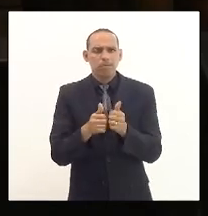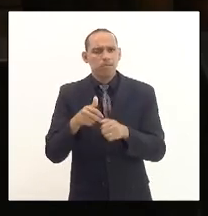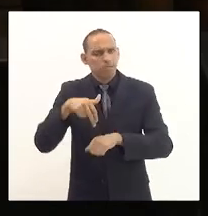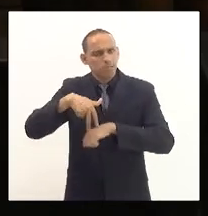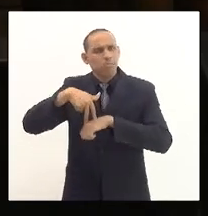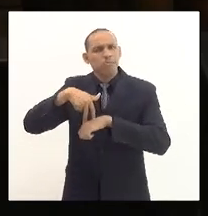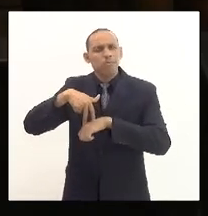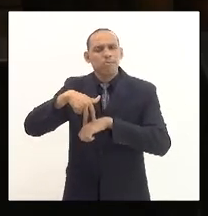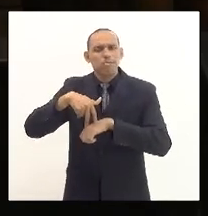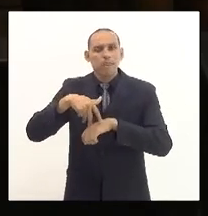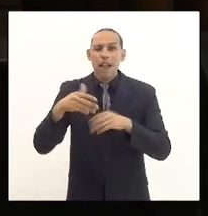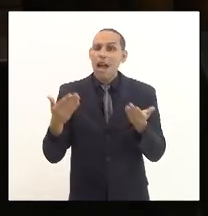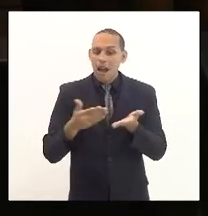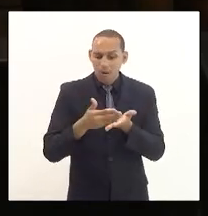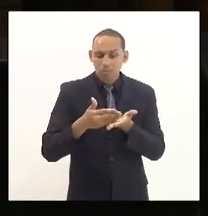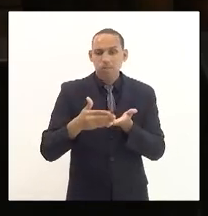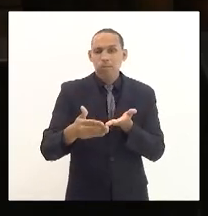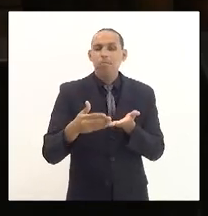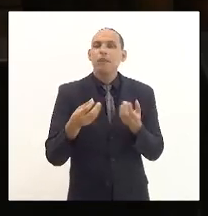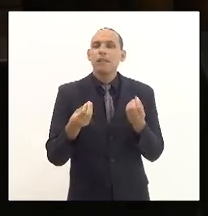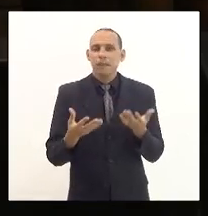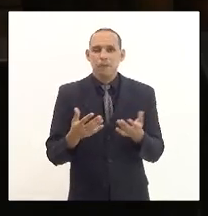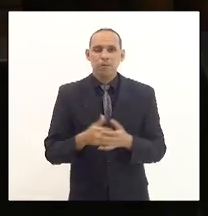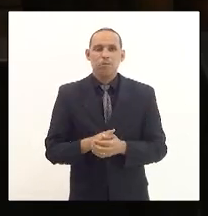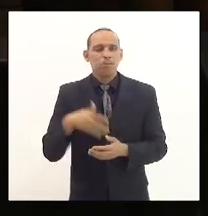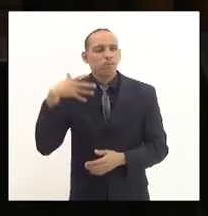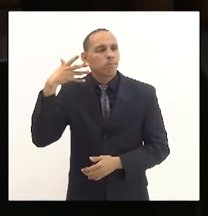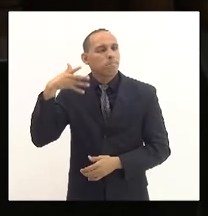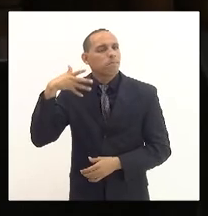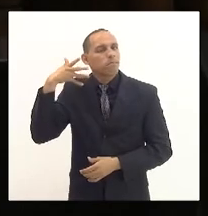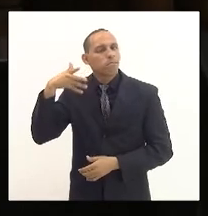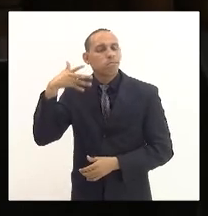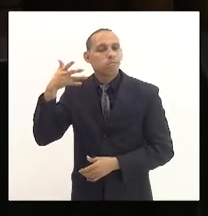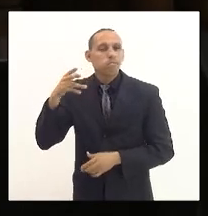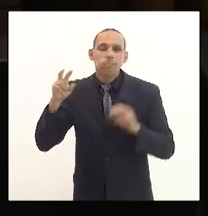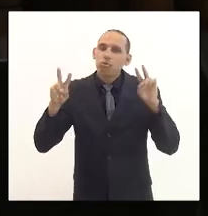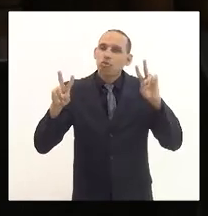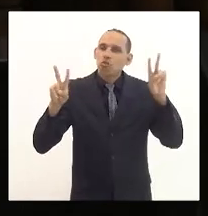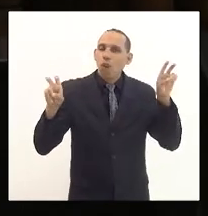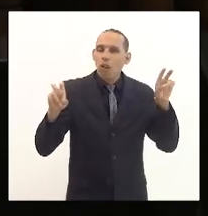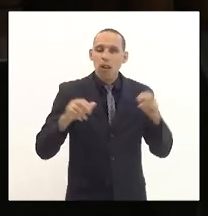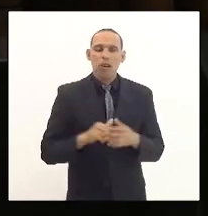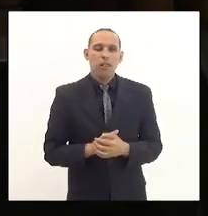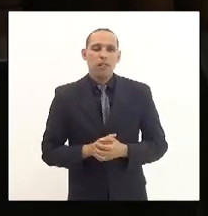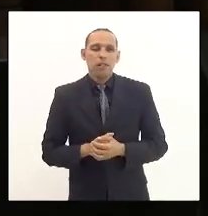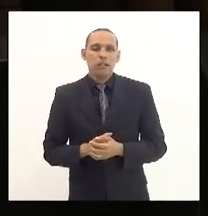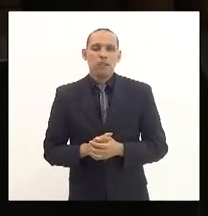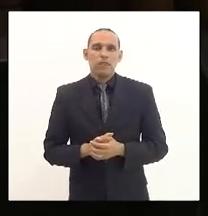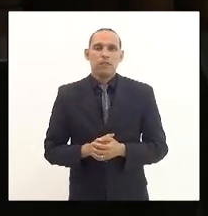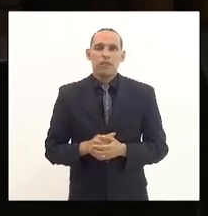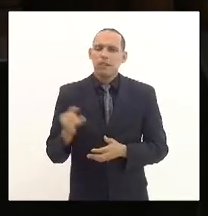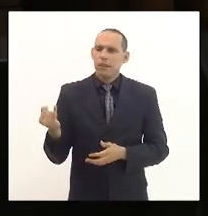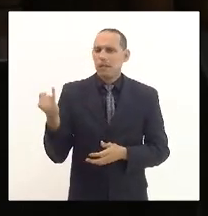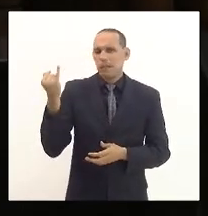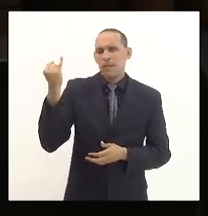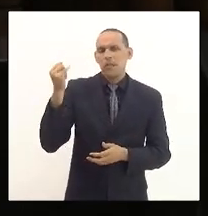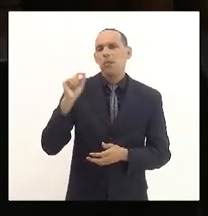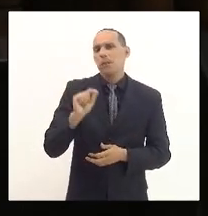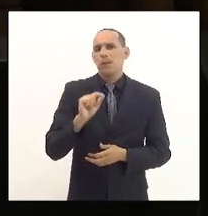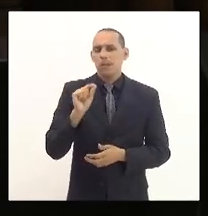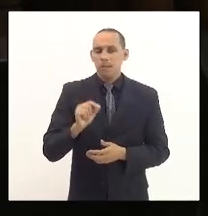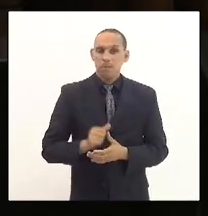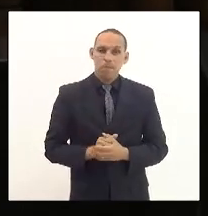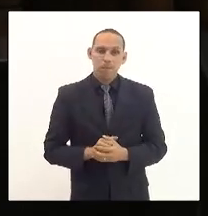nesse expediente inicial para estar falando é sobre um relevante tema que